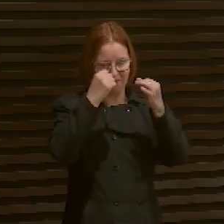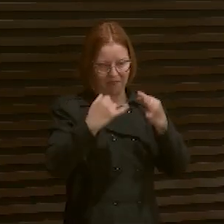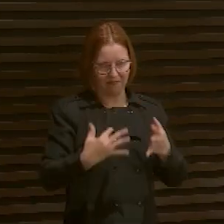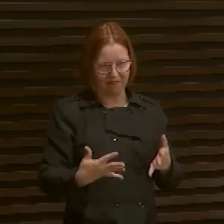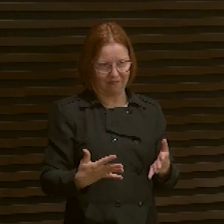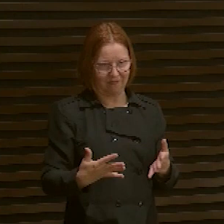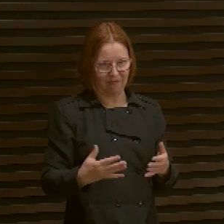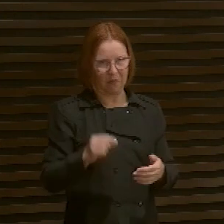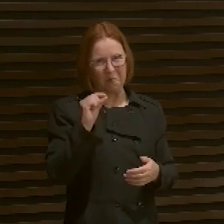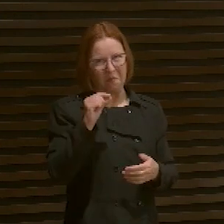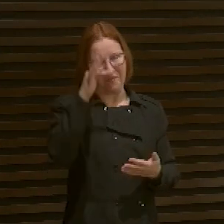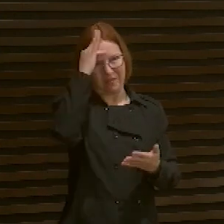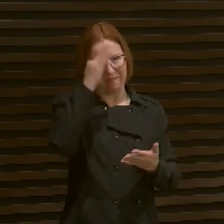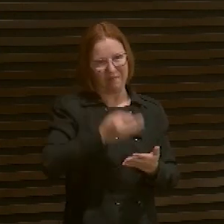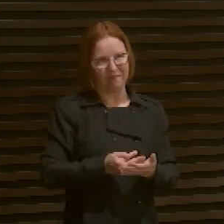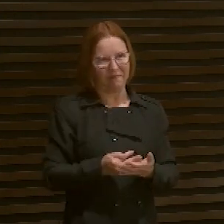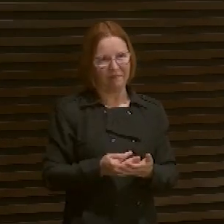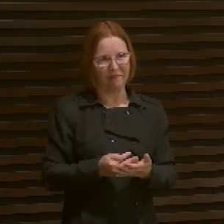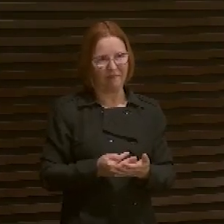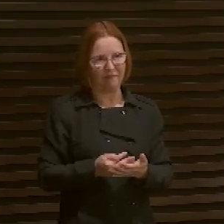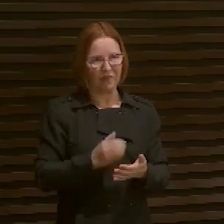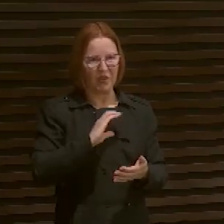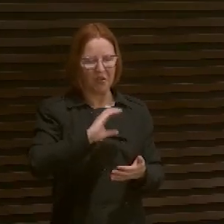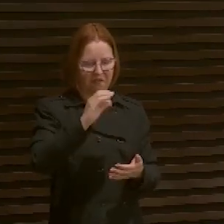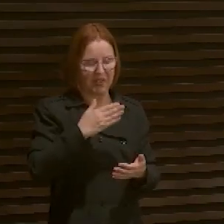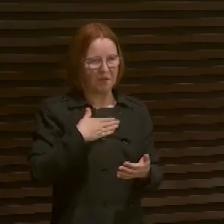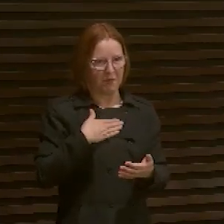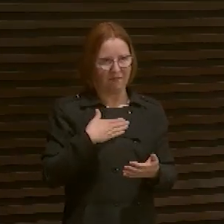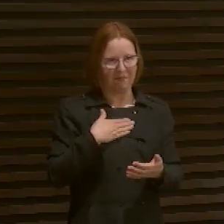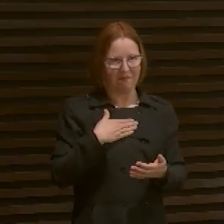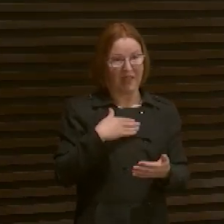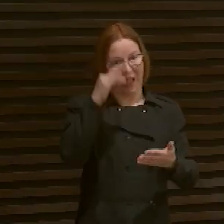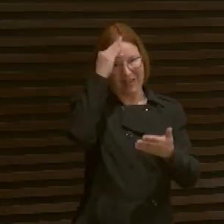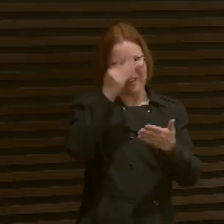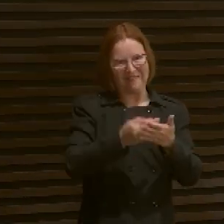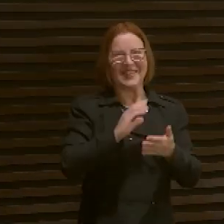a pouca fé. A autoconfiança é confiar em mim, a fé é confiar em Deus.